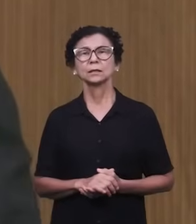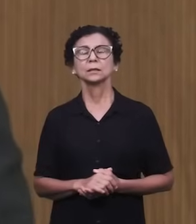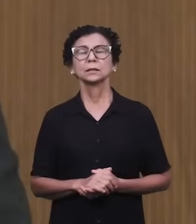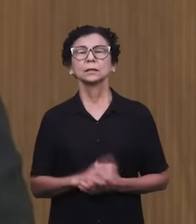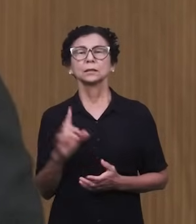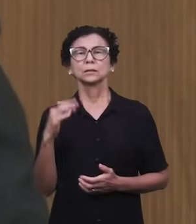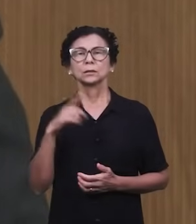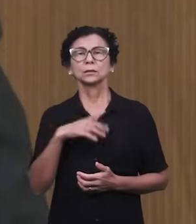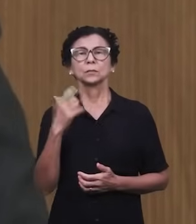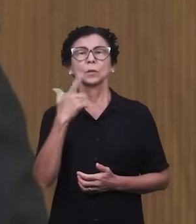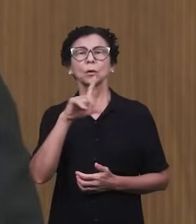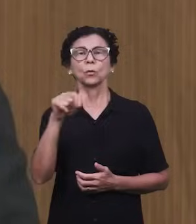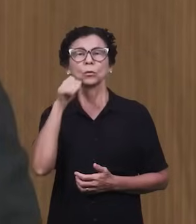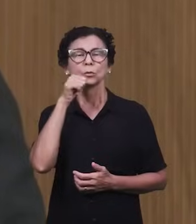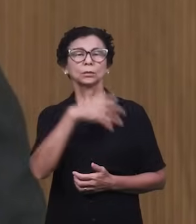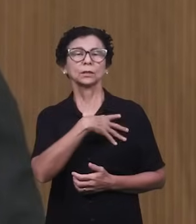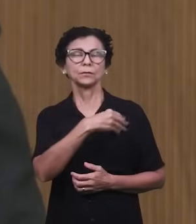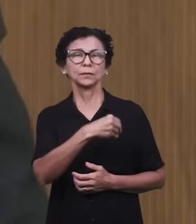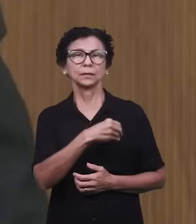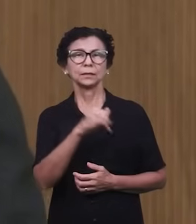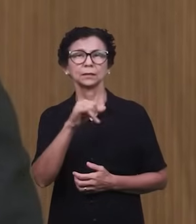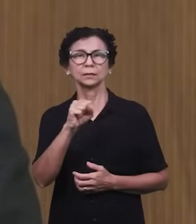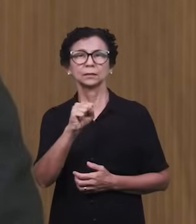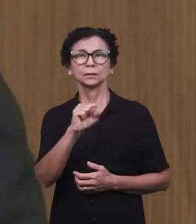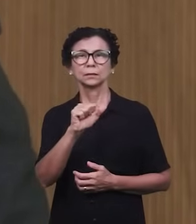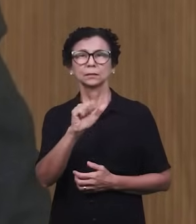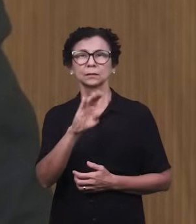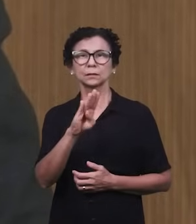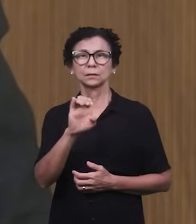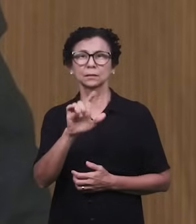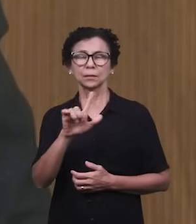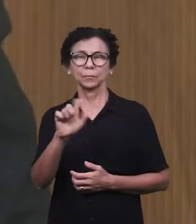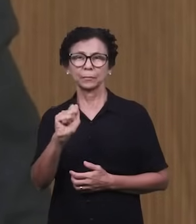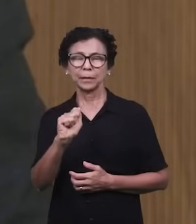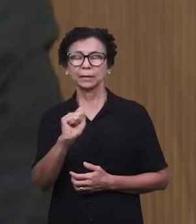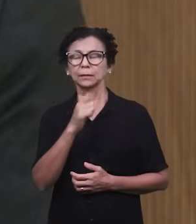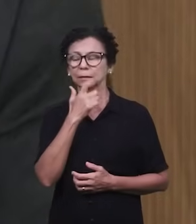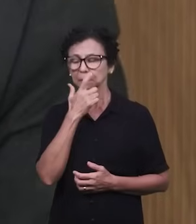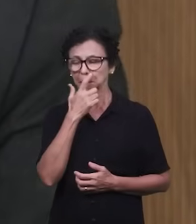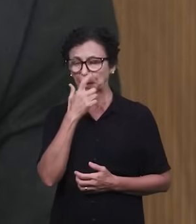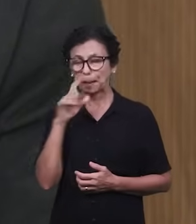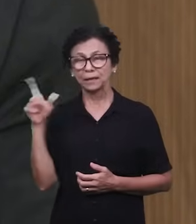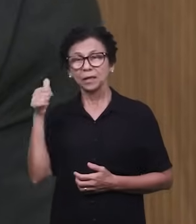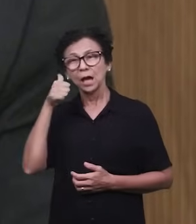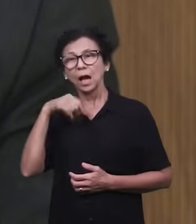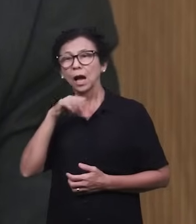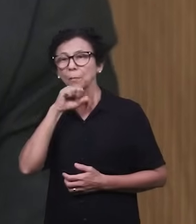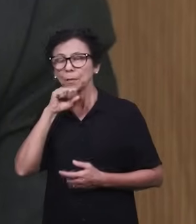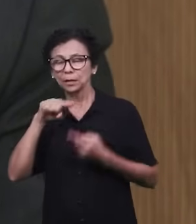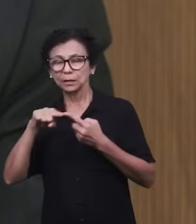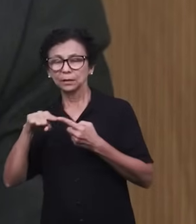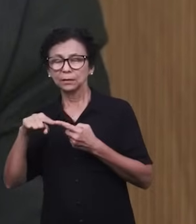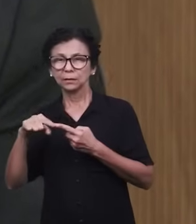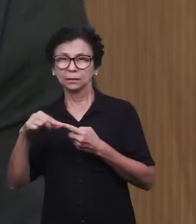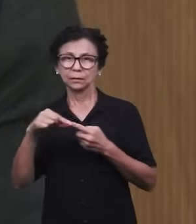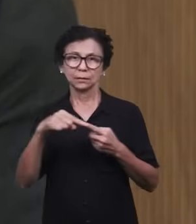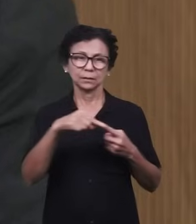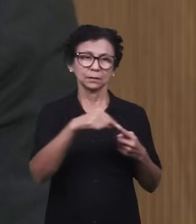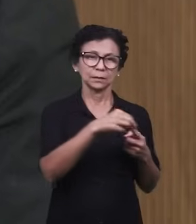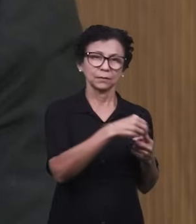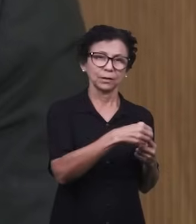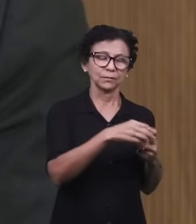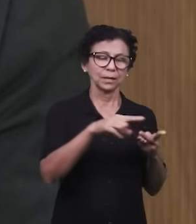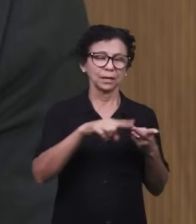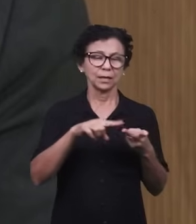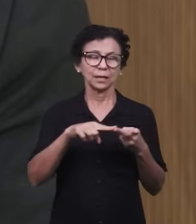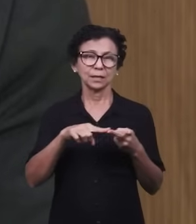outra filha que nós temos, que é a Isabela, ficou em casa hoje, e para ela ter um acompanhamento enquanto a Isabela